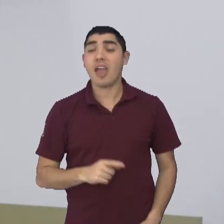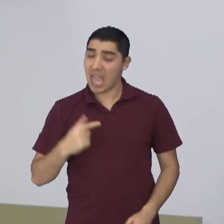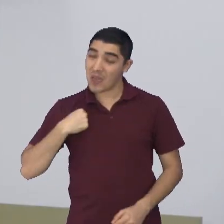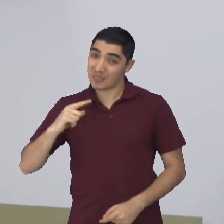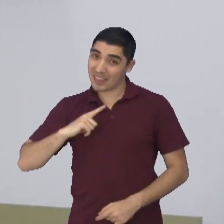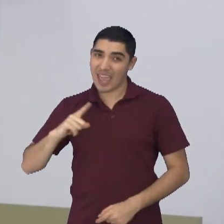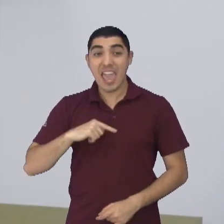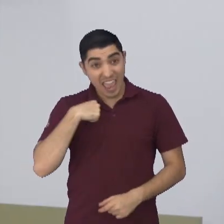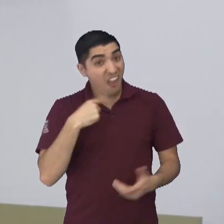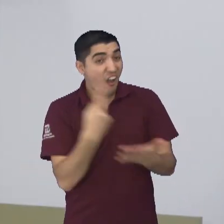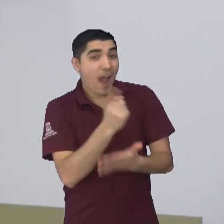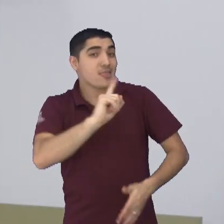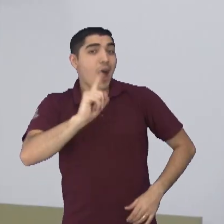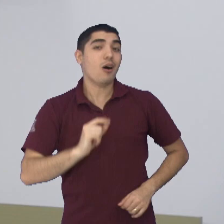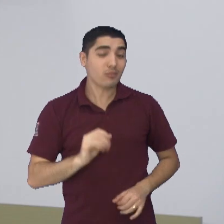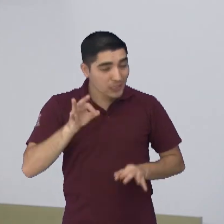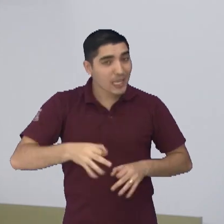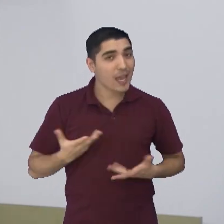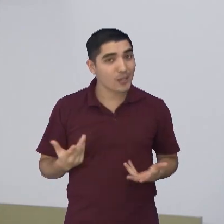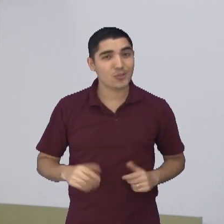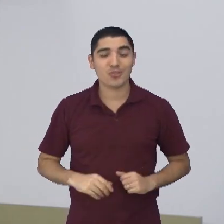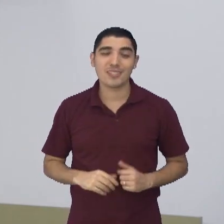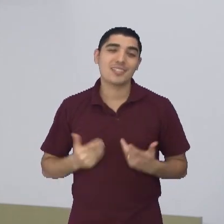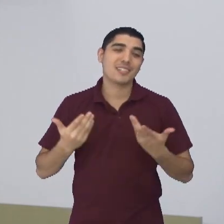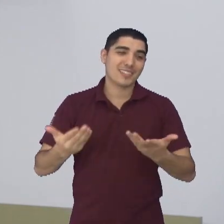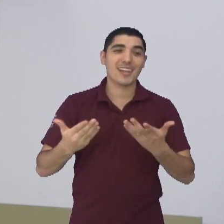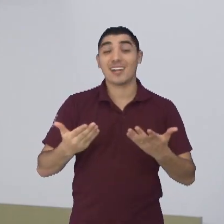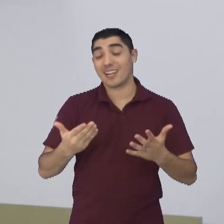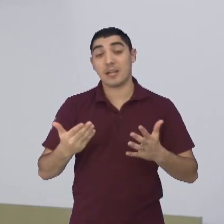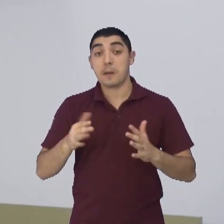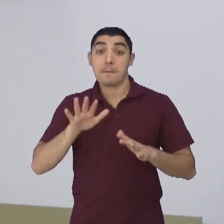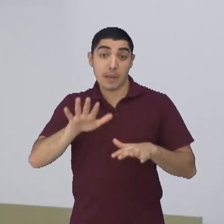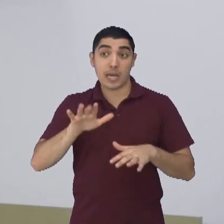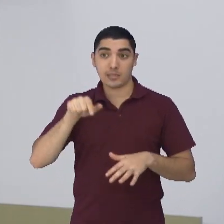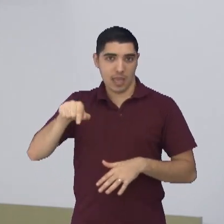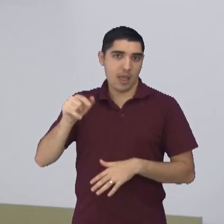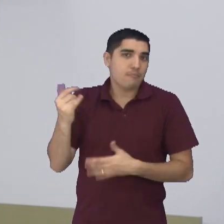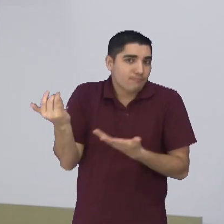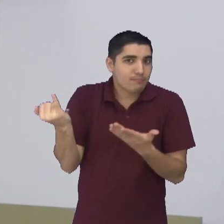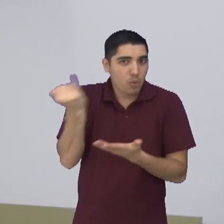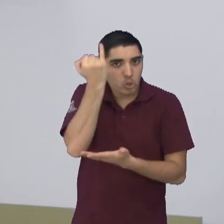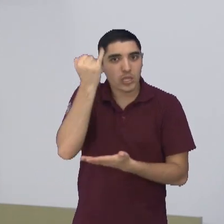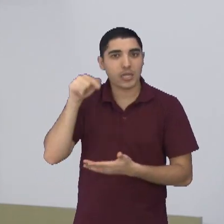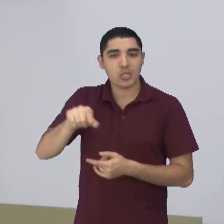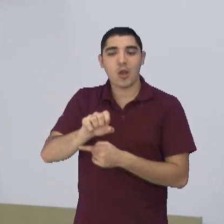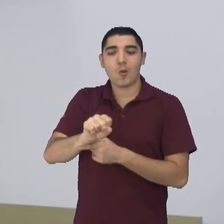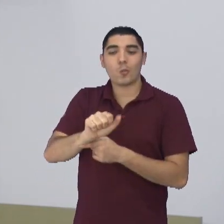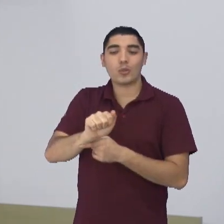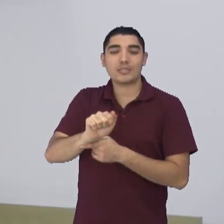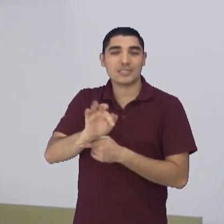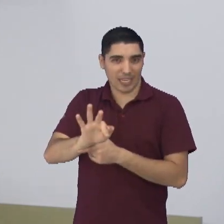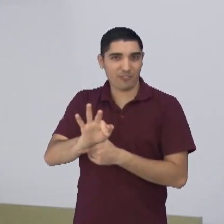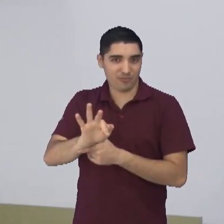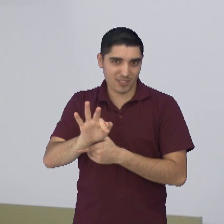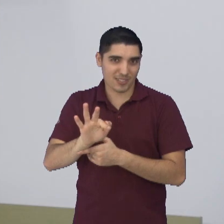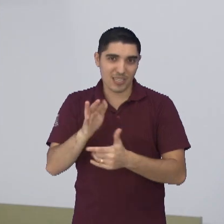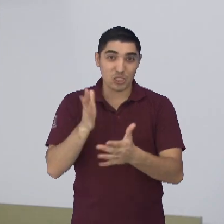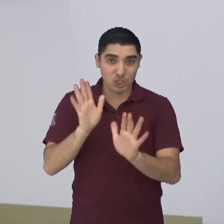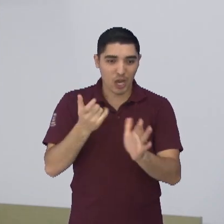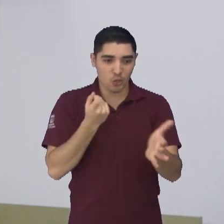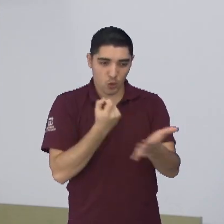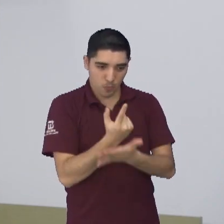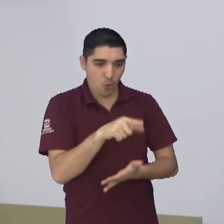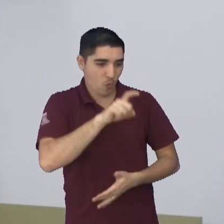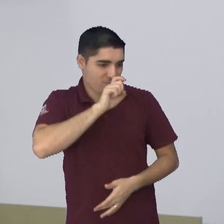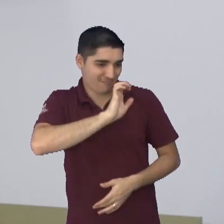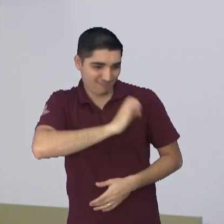eu não errei. Mas é isso, seria um próximo passo, né? O próximo passo da SAF do São José, que está gerindo o